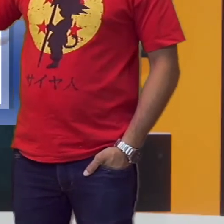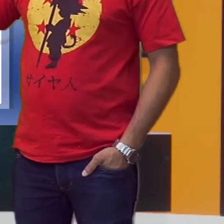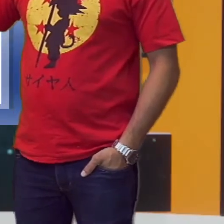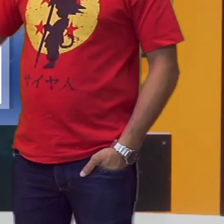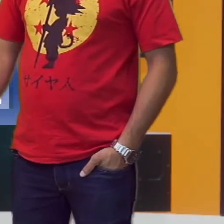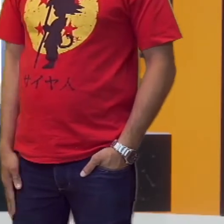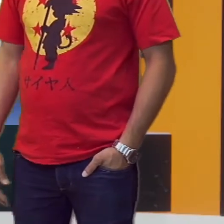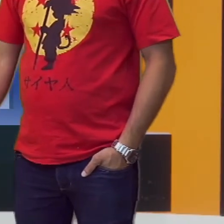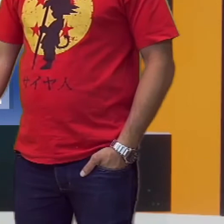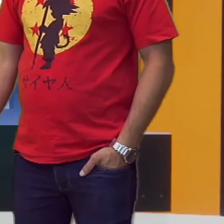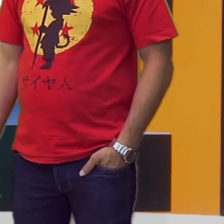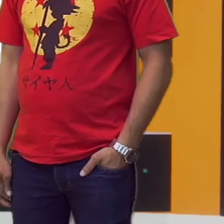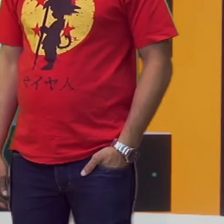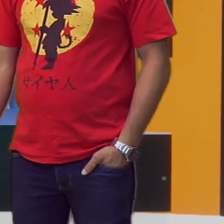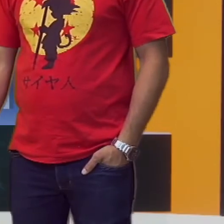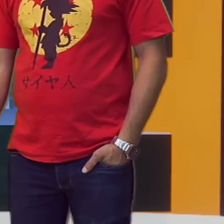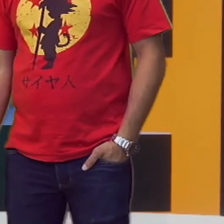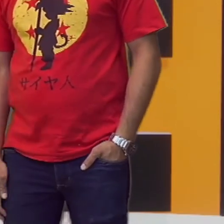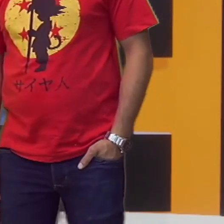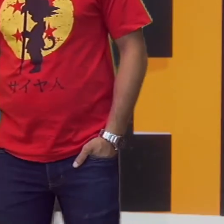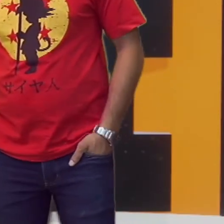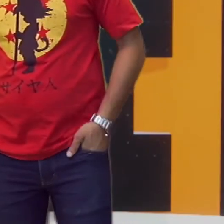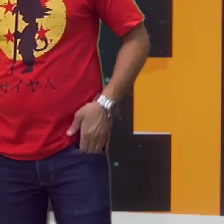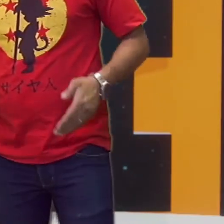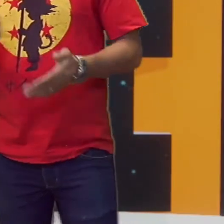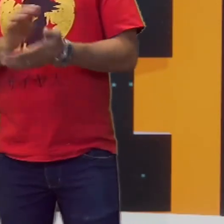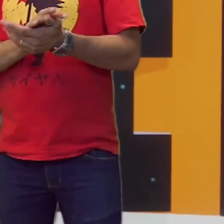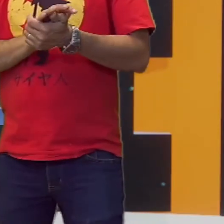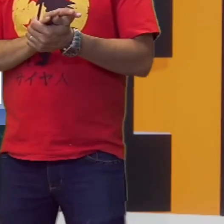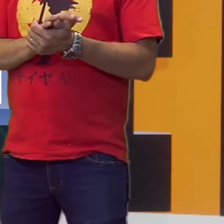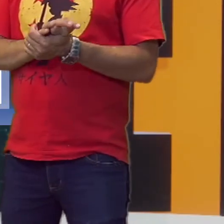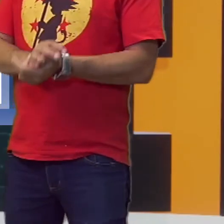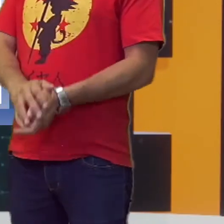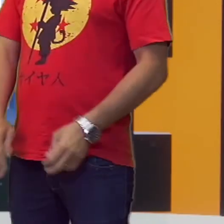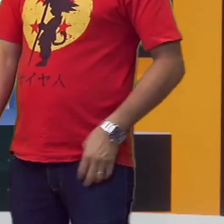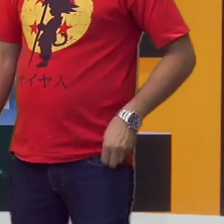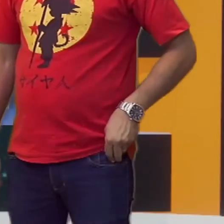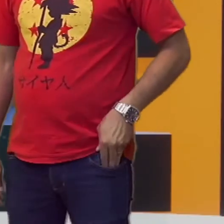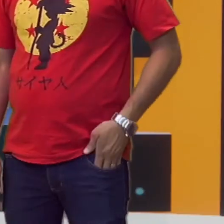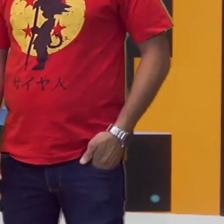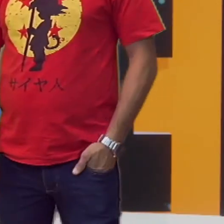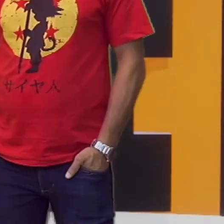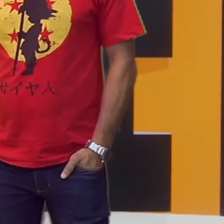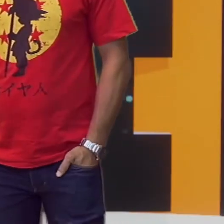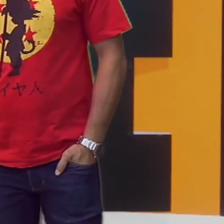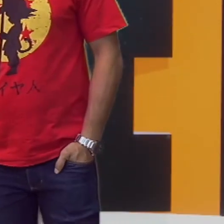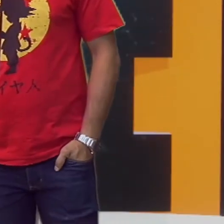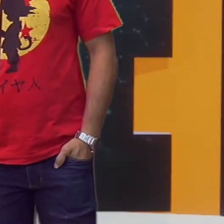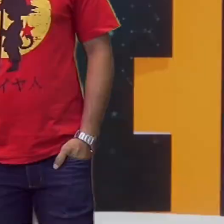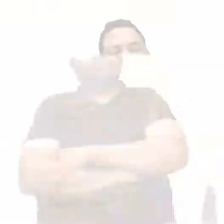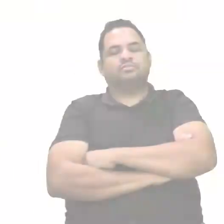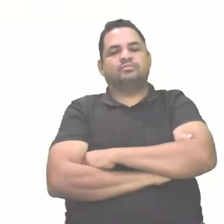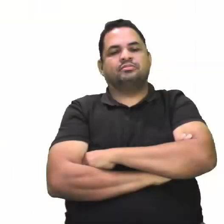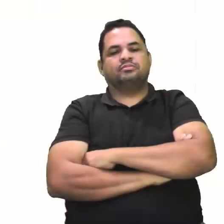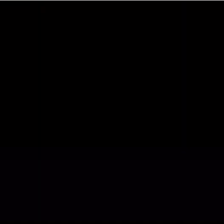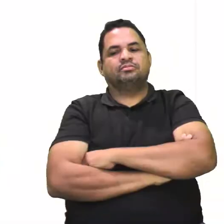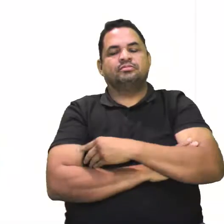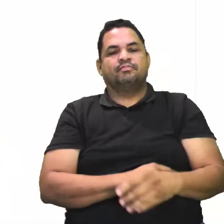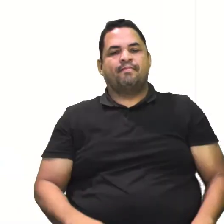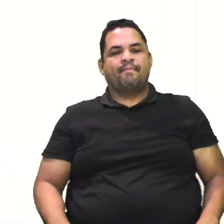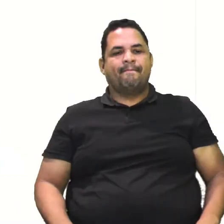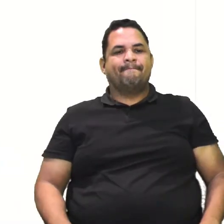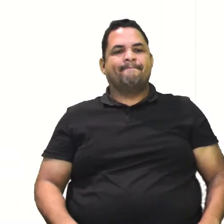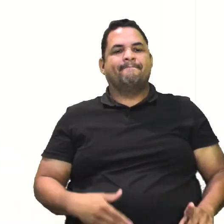parábola. Essa é a diferença da parábola para hipérbole que vocês vão ver lá na frente. Perfeito. Então, vamos lá no slide para mostrar para vocês direitinho. Olha lá,